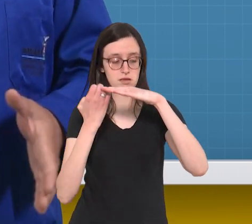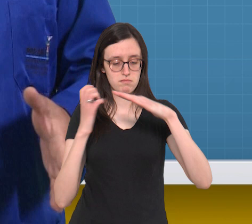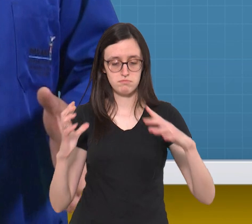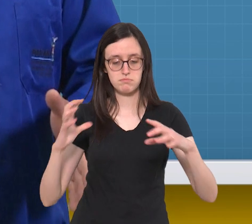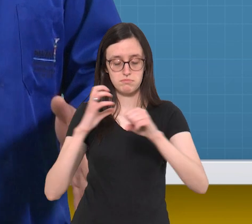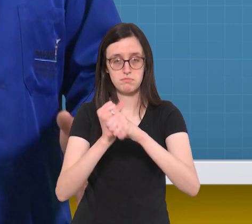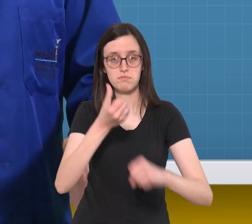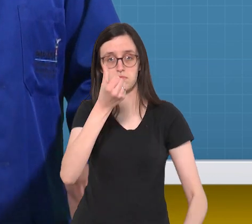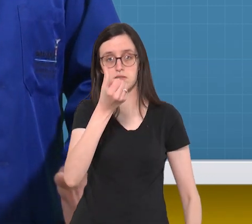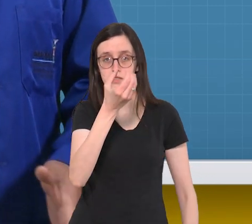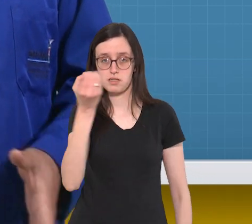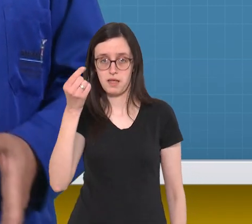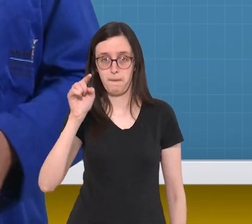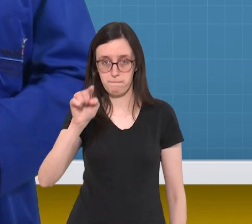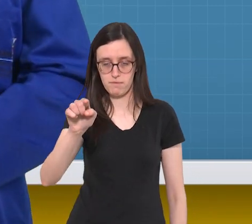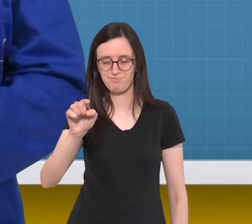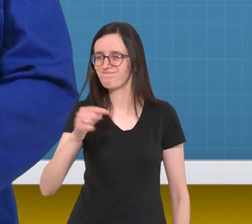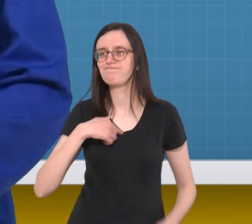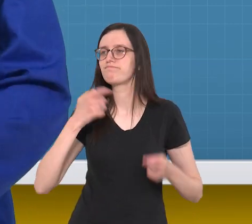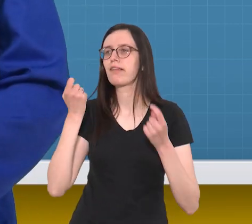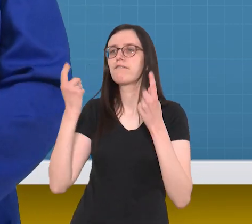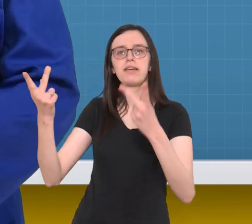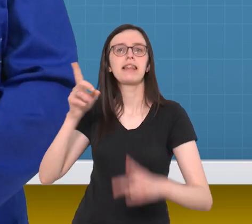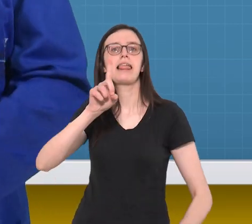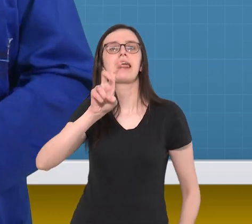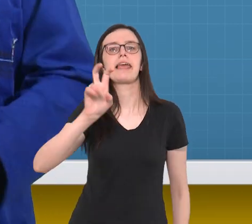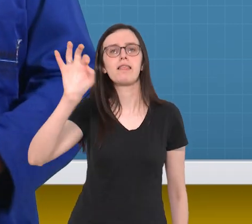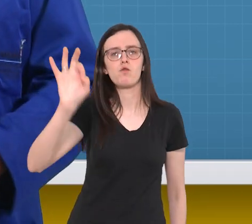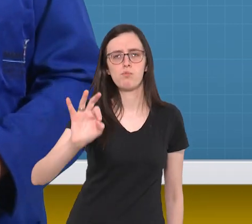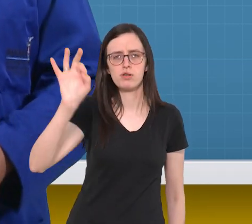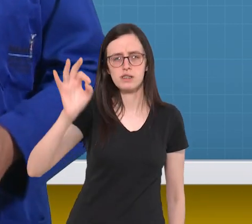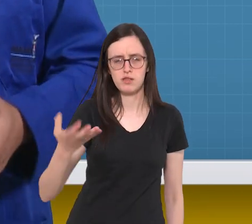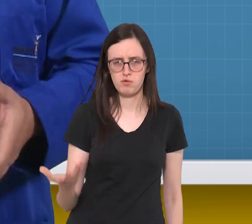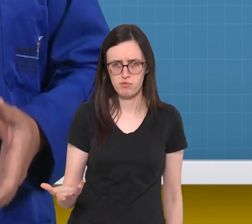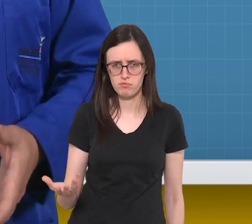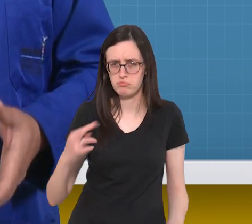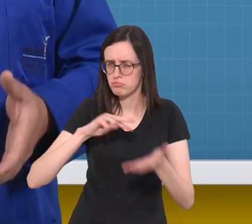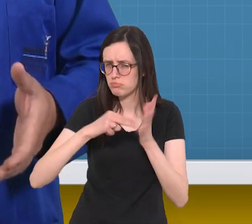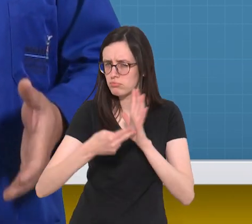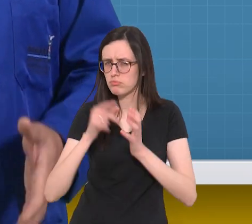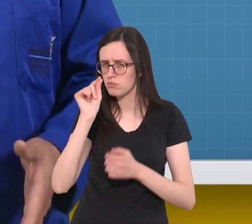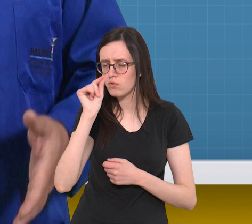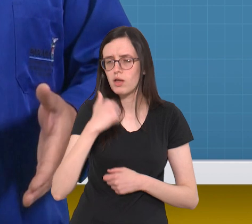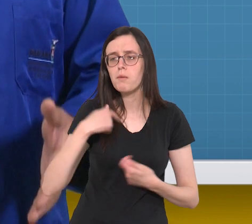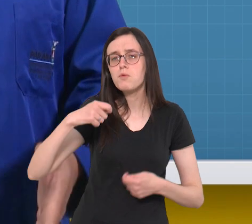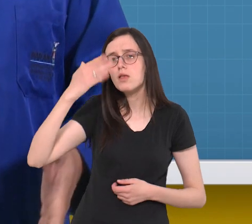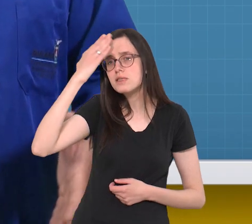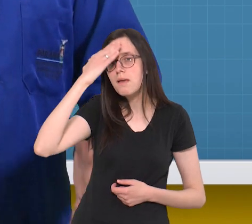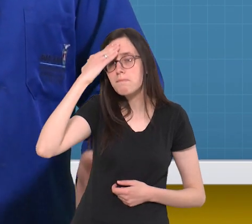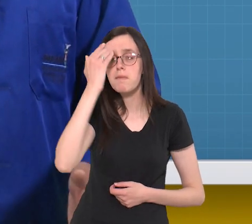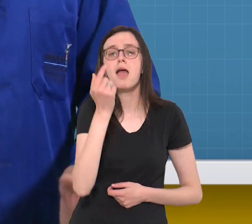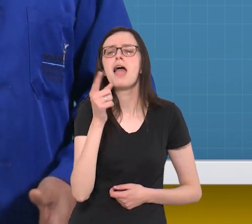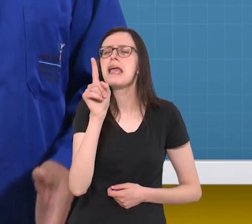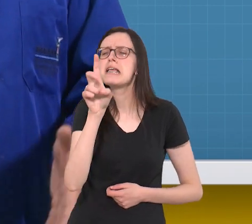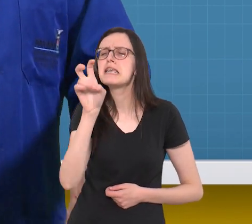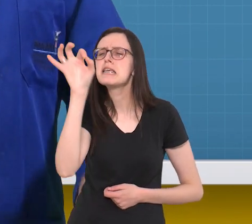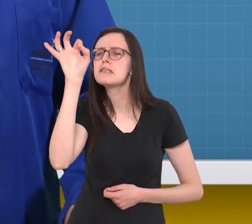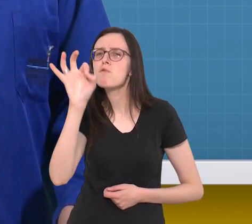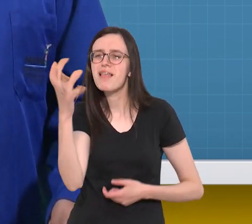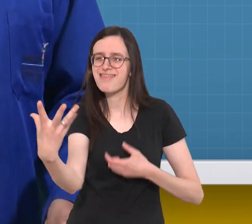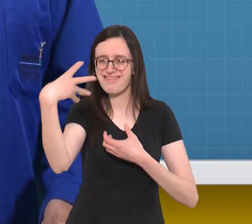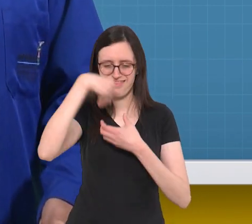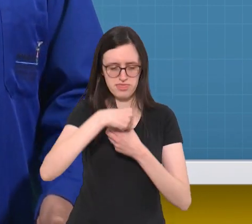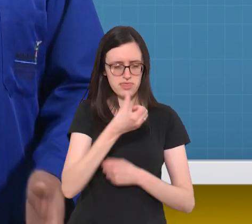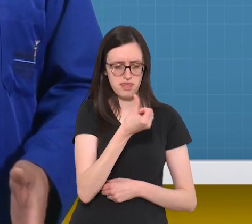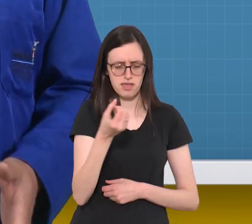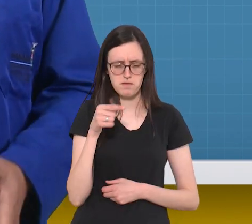um patrimônio de 600 mil e teve que vender 15%. Ou seja, eu tenho que calcular 15% de 600